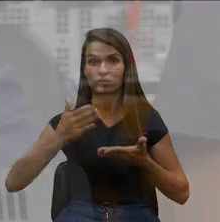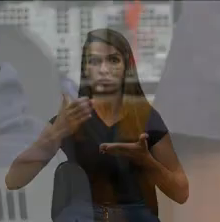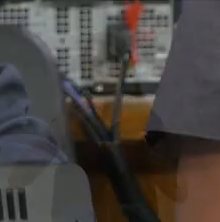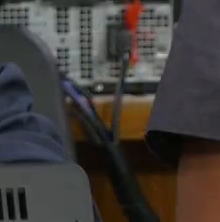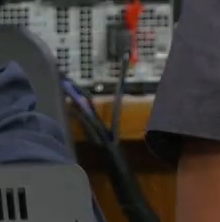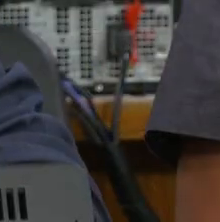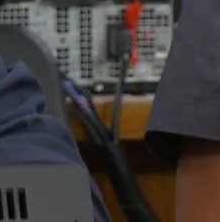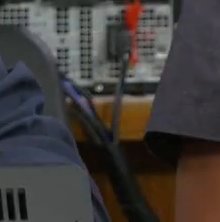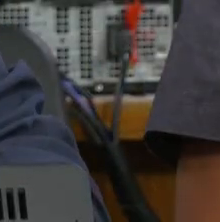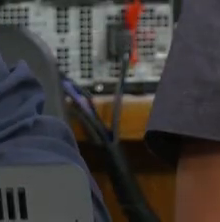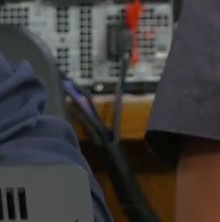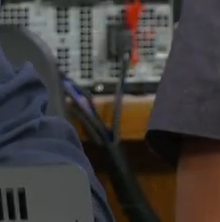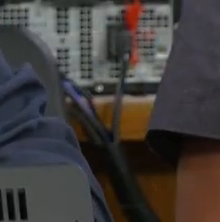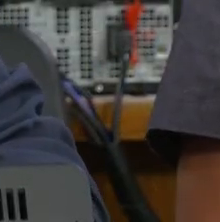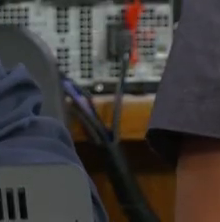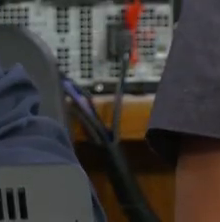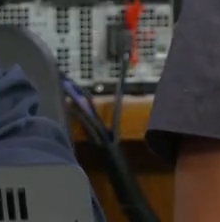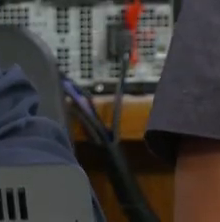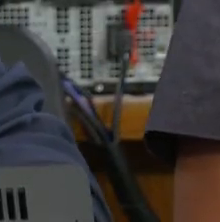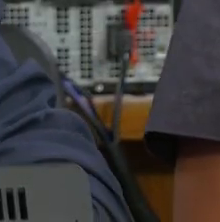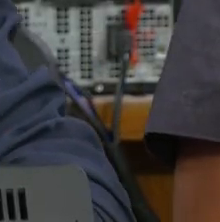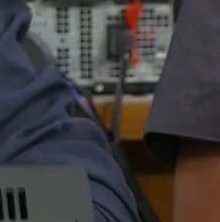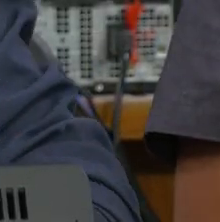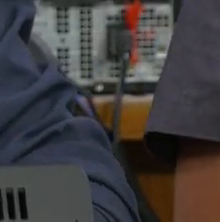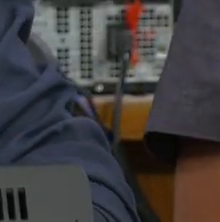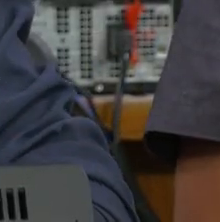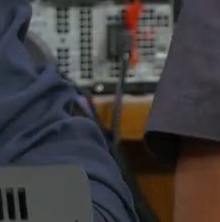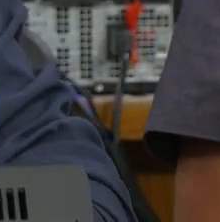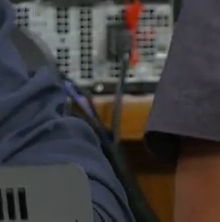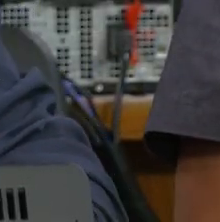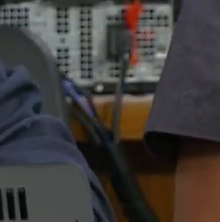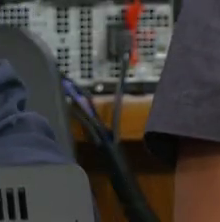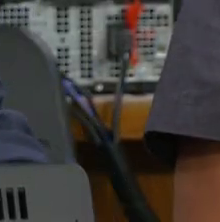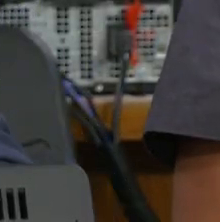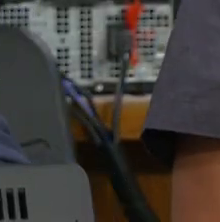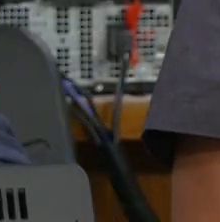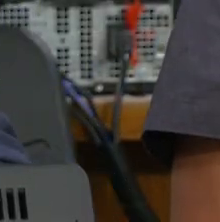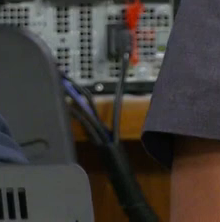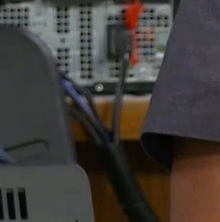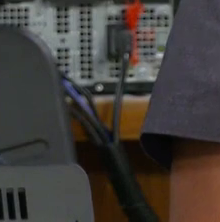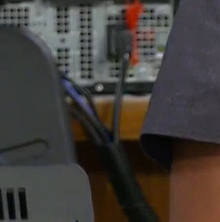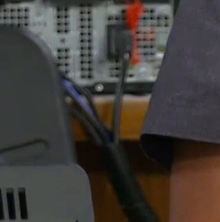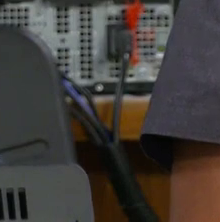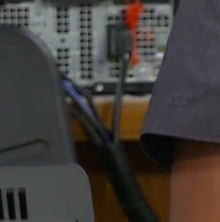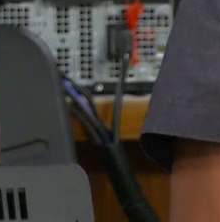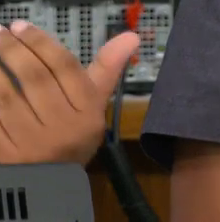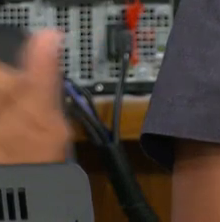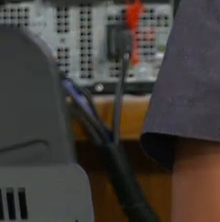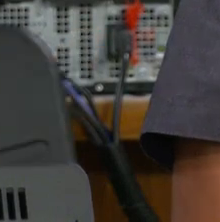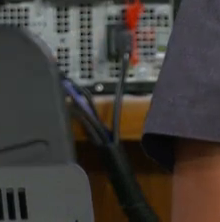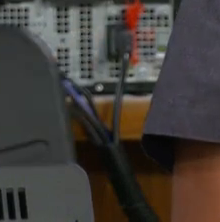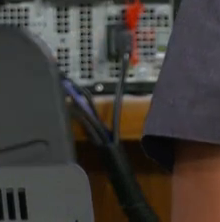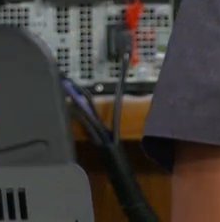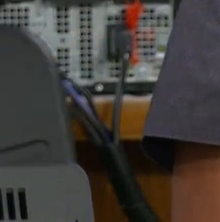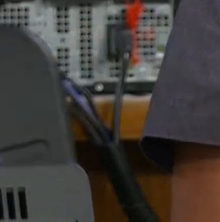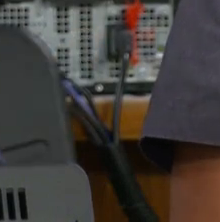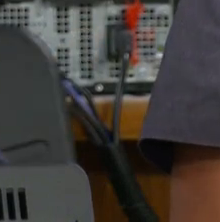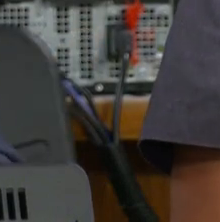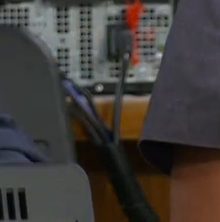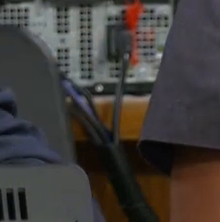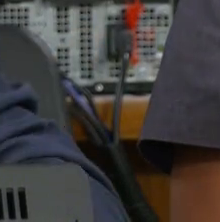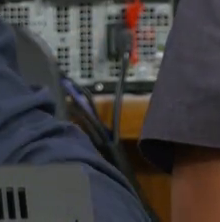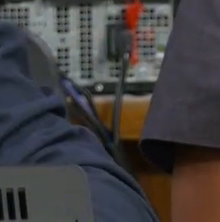por estar atenta a uma causa tão sensível quero também cumprimentar todos aqui